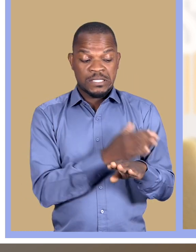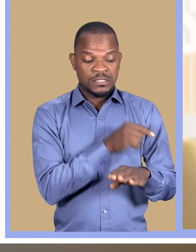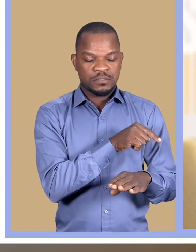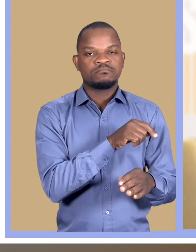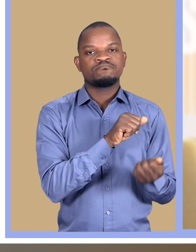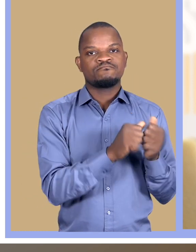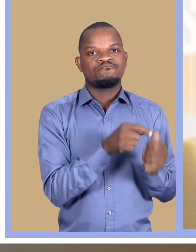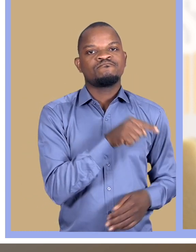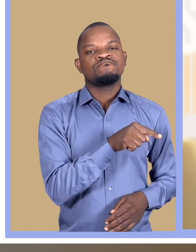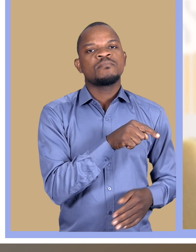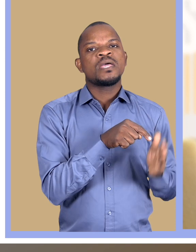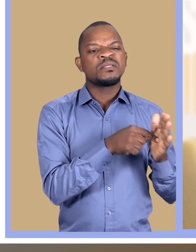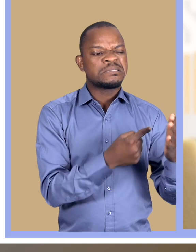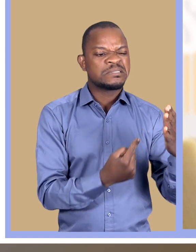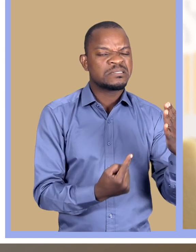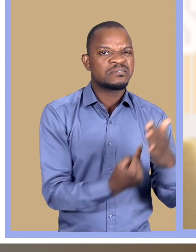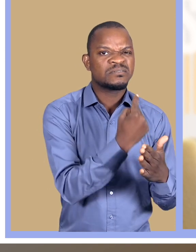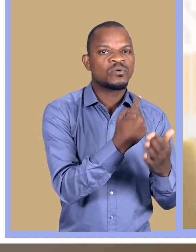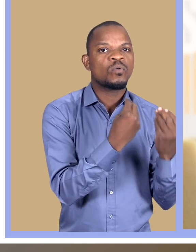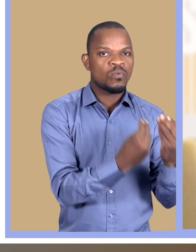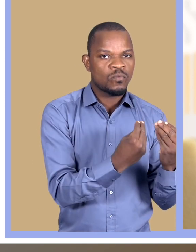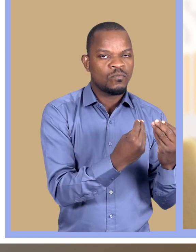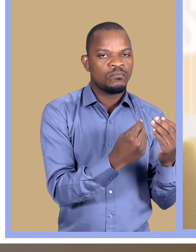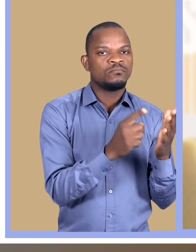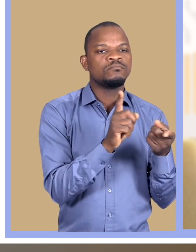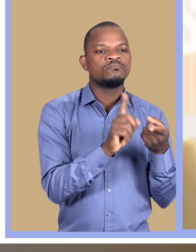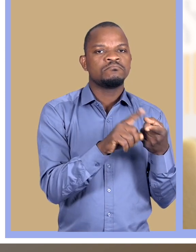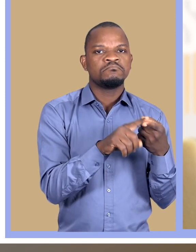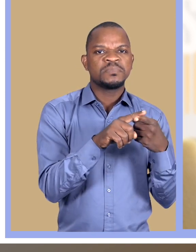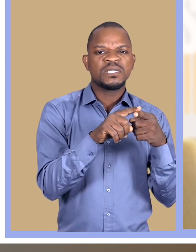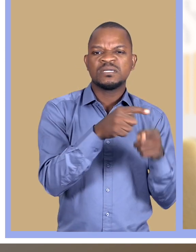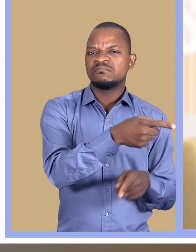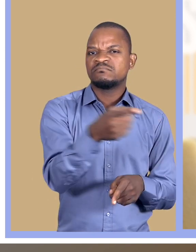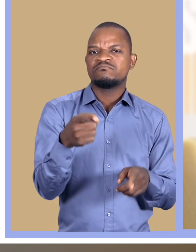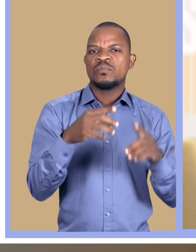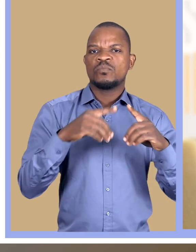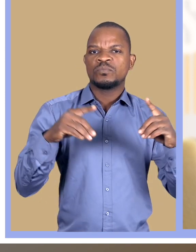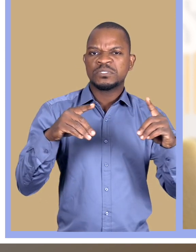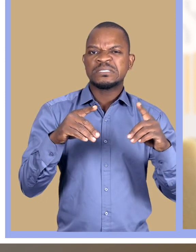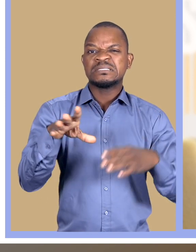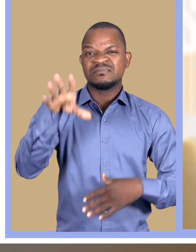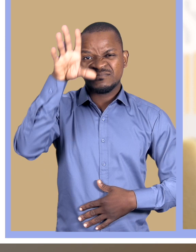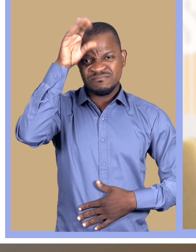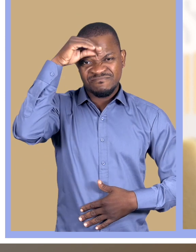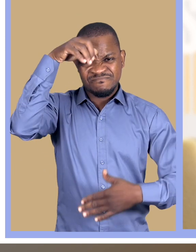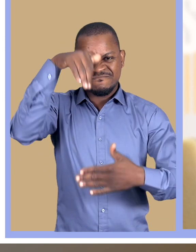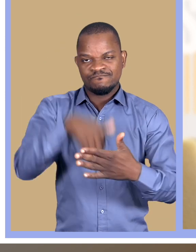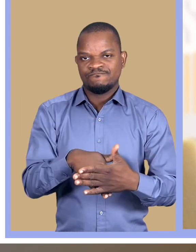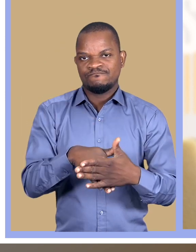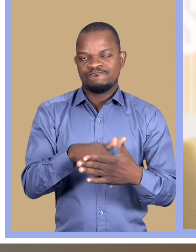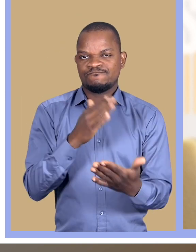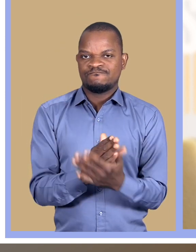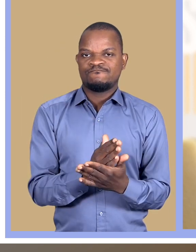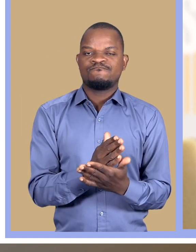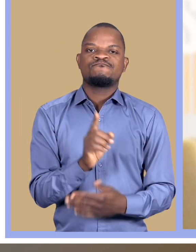começo, ou seja, a raiz do problema. A educação ambiental ainda não é conhecida, ainda não é sentida, ainda não é